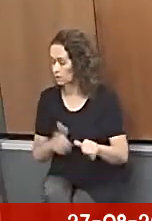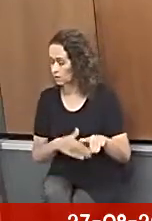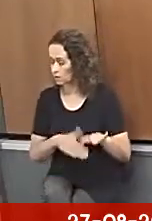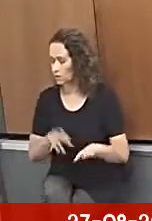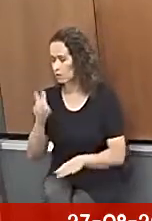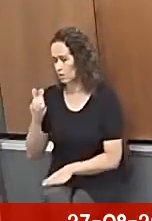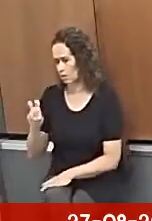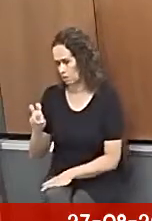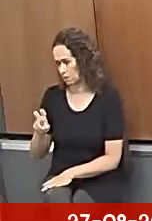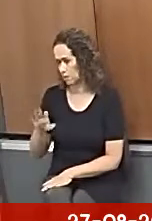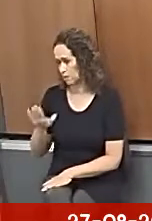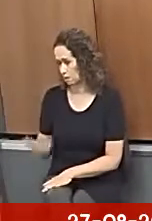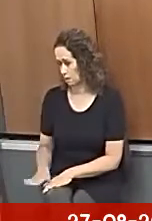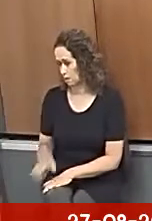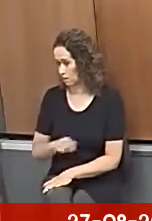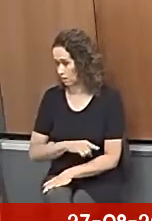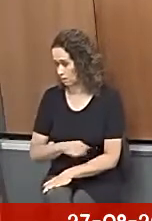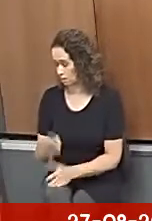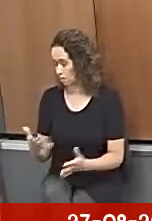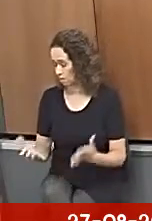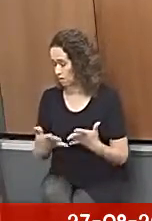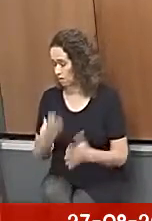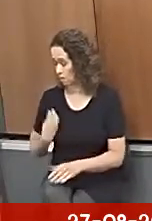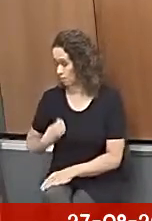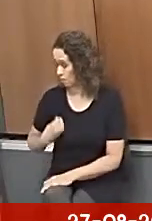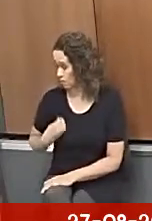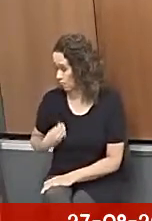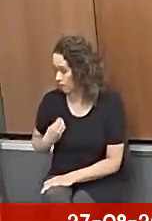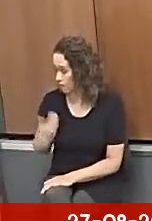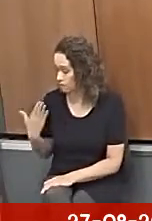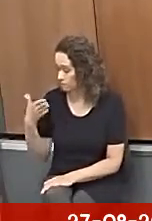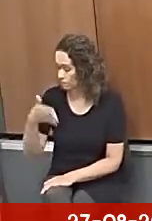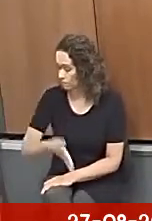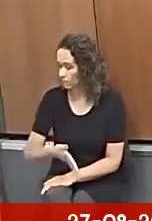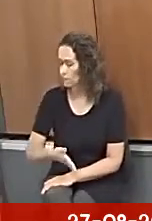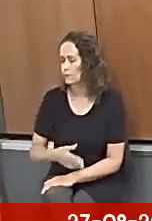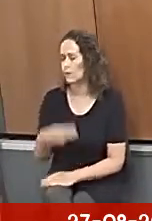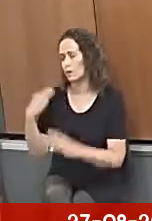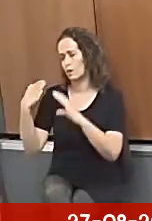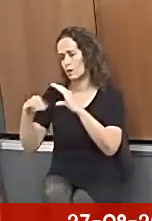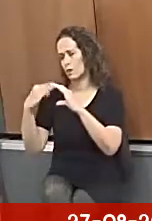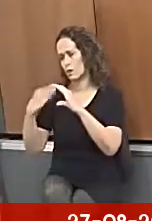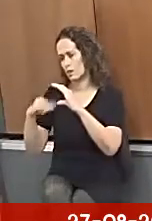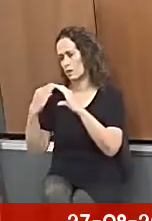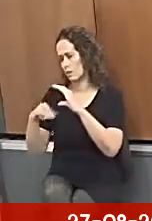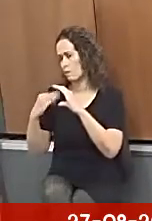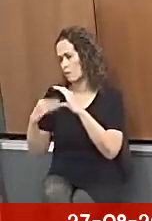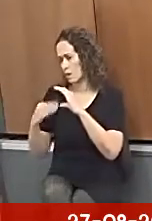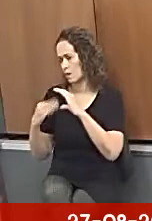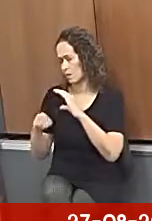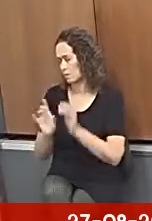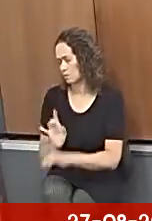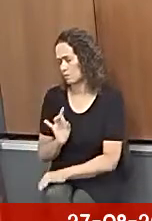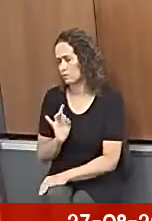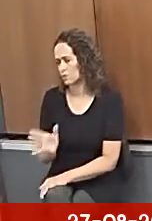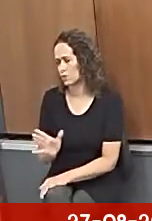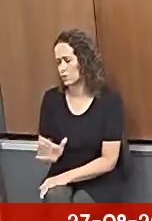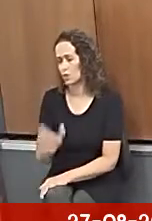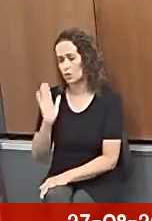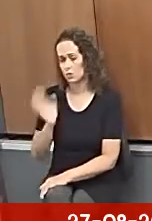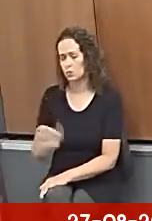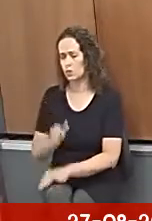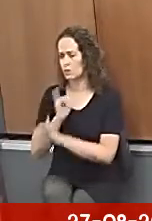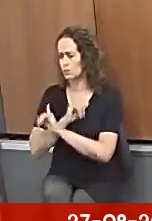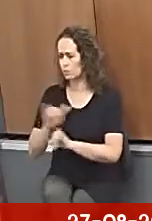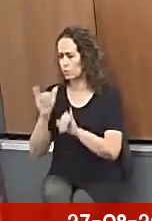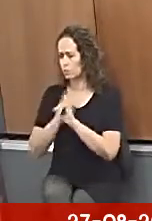quiser participar é só mandar um e mail né e se esse email de contato já foi inclusive divulgado nos canais